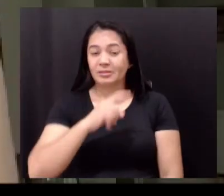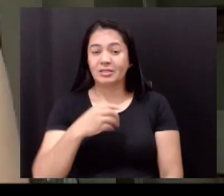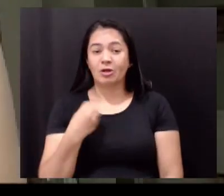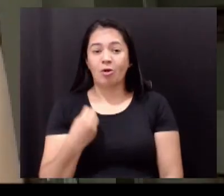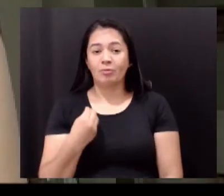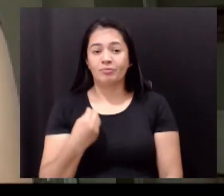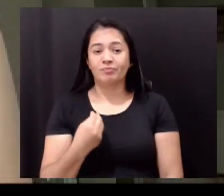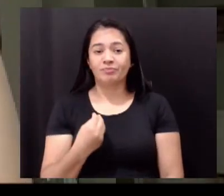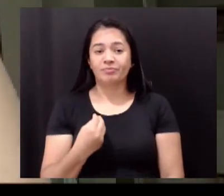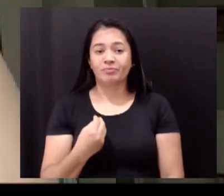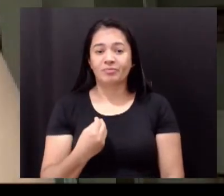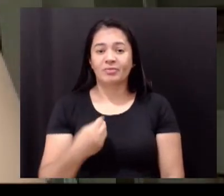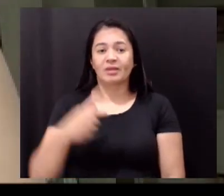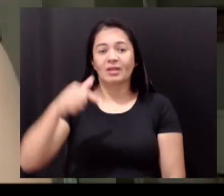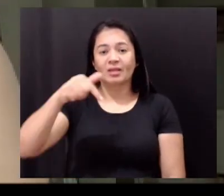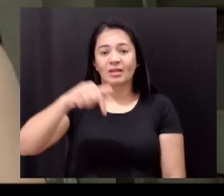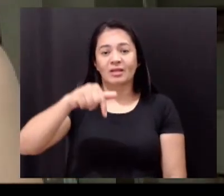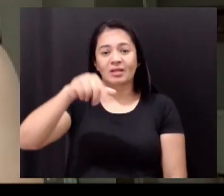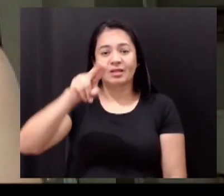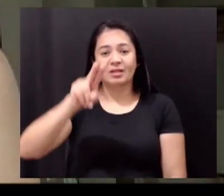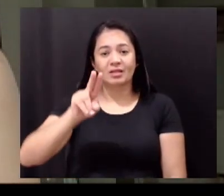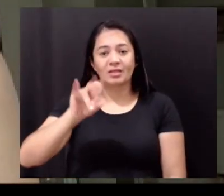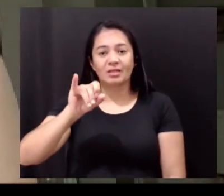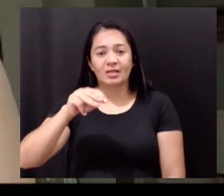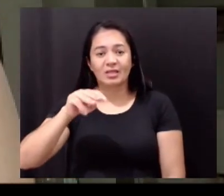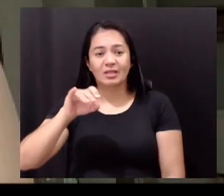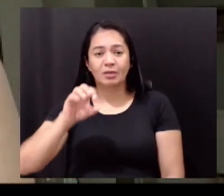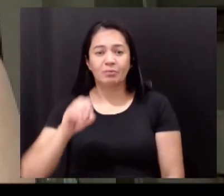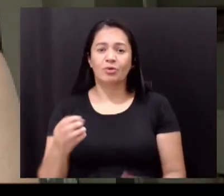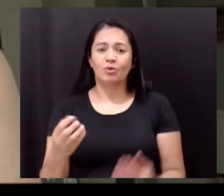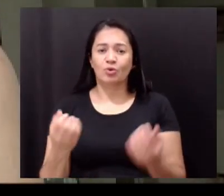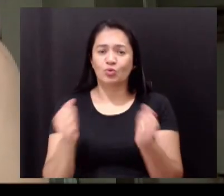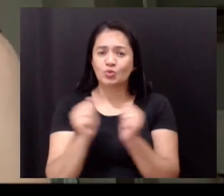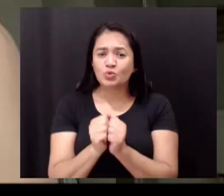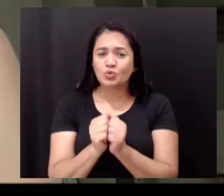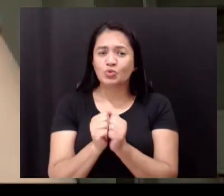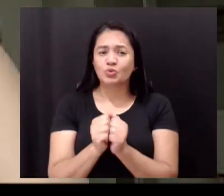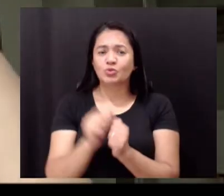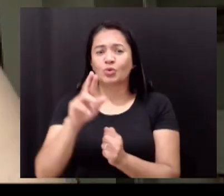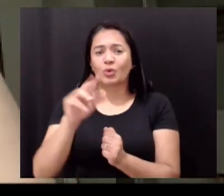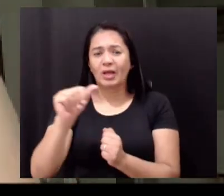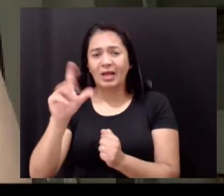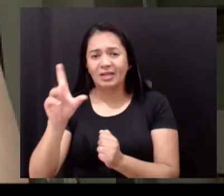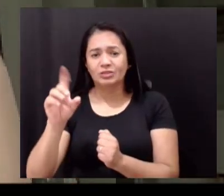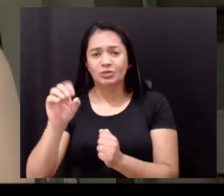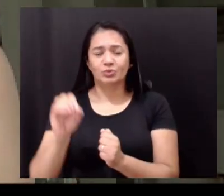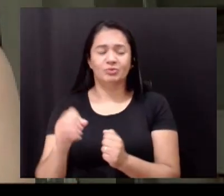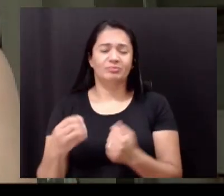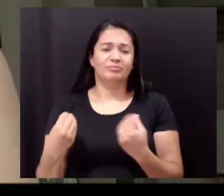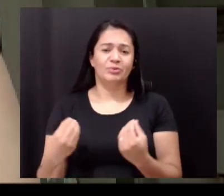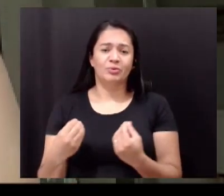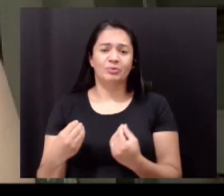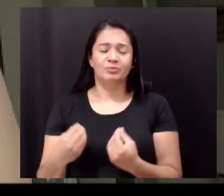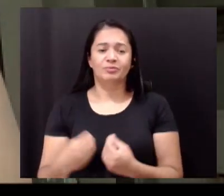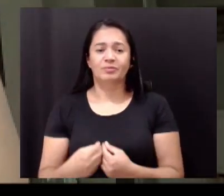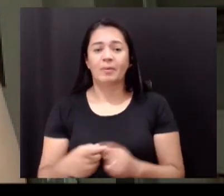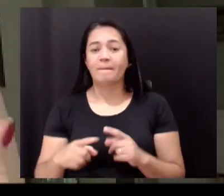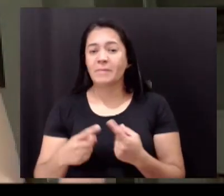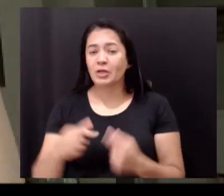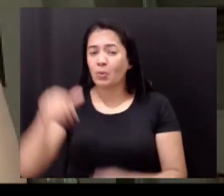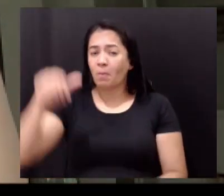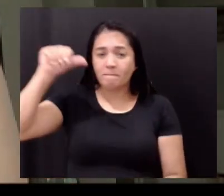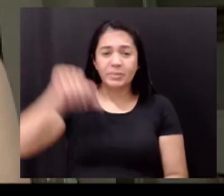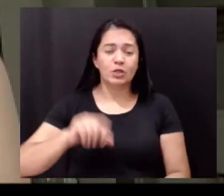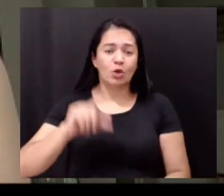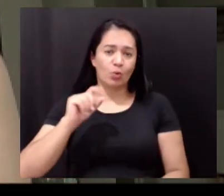quimio e radioterapia ao mesmo tempo, que é bastante agressivo para as nossas pacientes. Falando no pior cenário, quando uma doença já